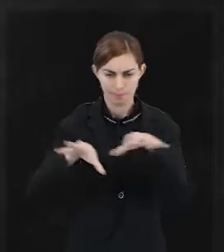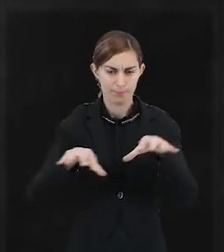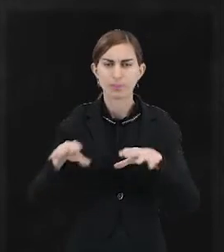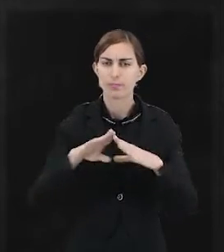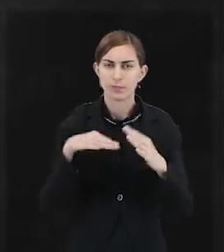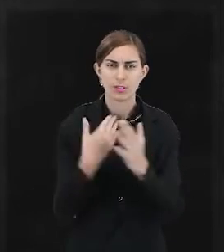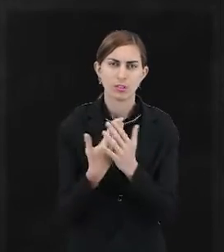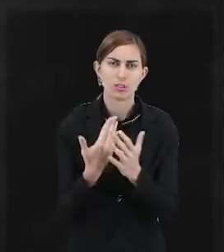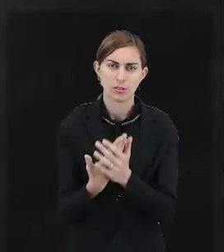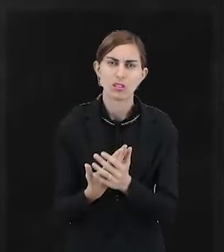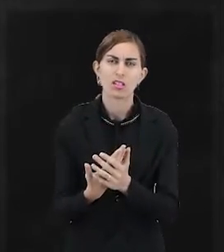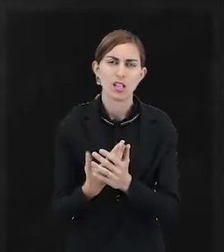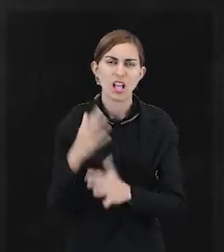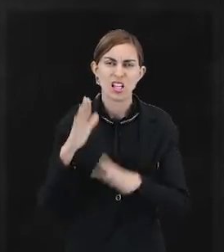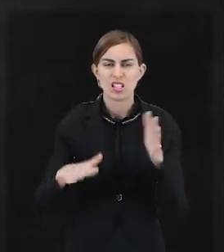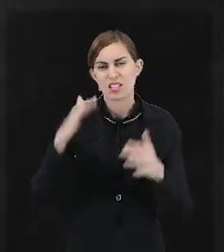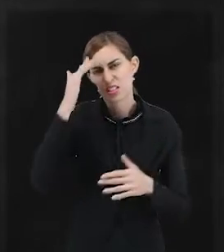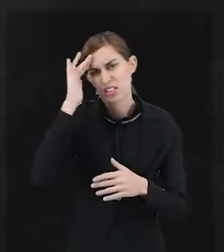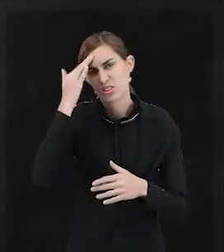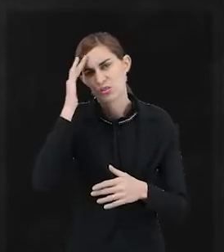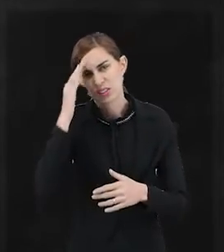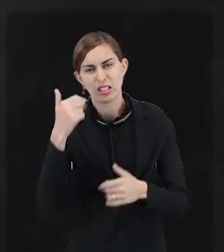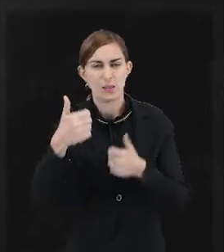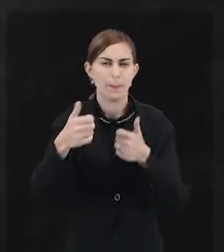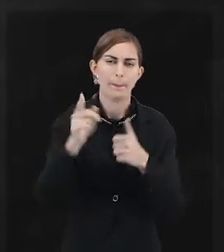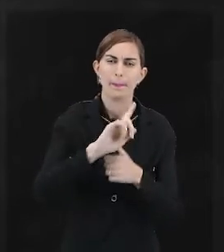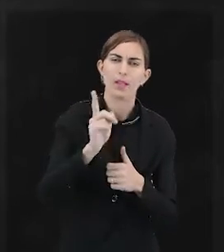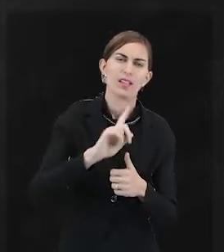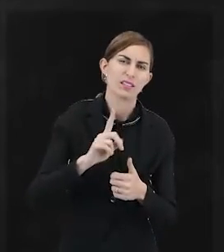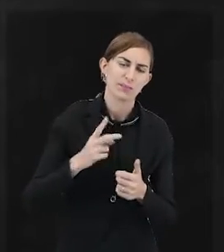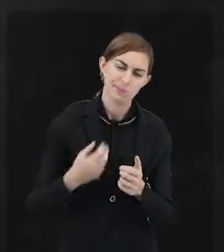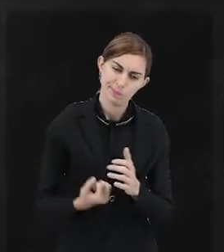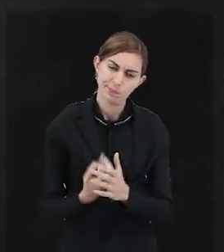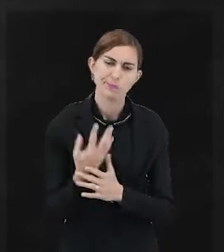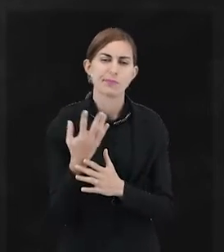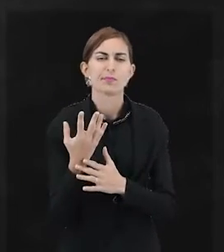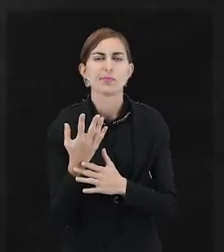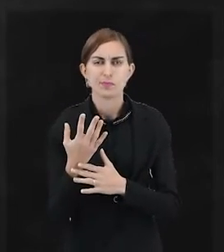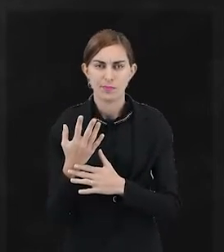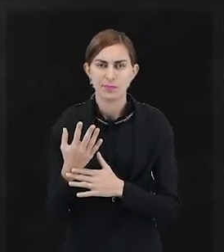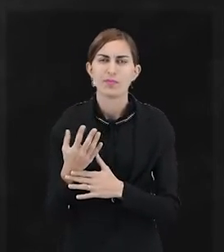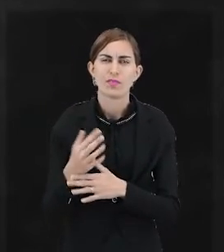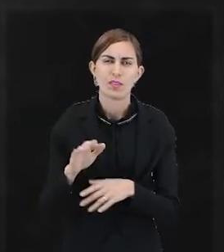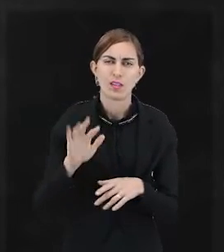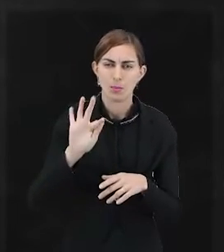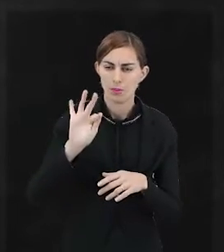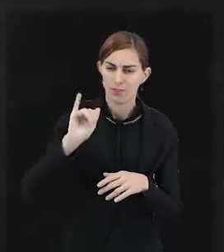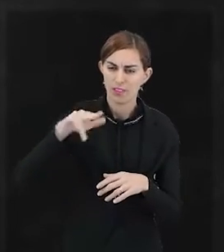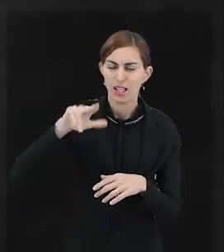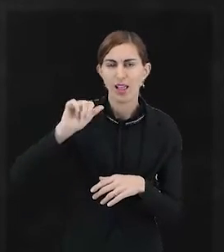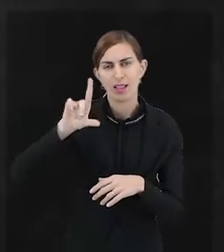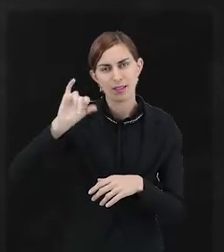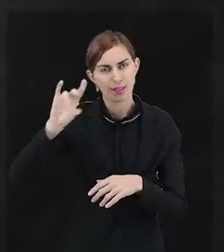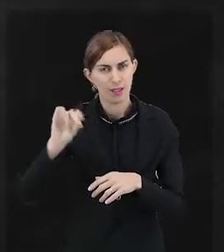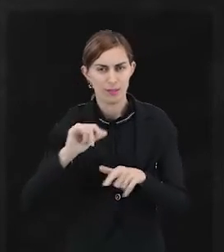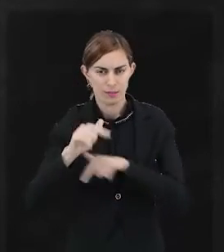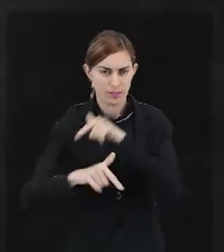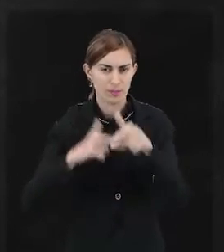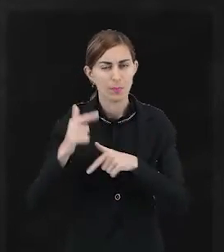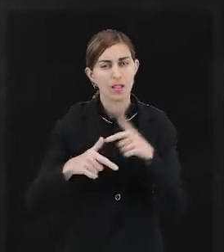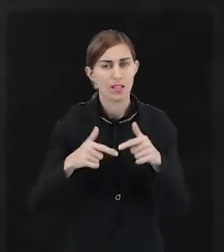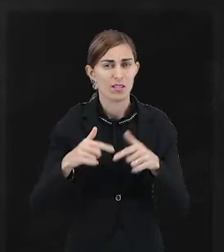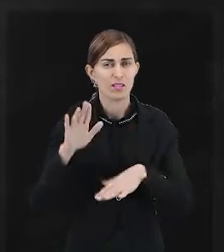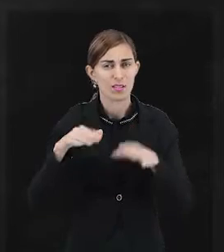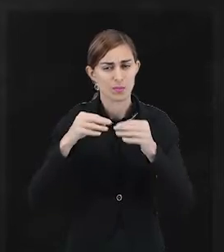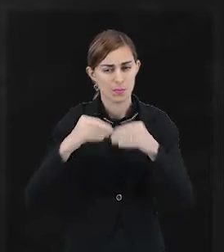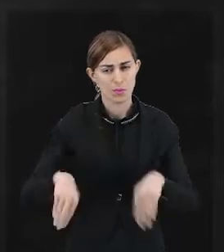escola. Divergências, mal-entendidos, né? Com frequência, as permanentes rivalidades no trabalho, elas geram